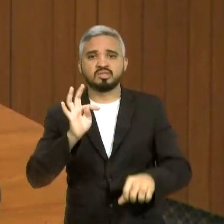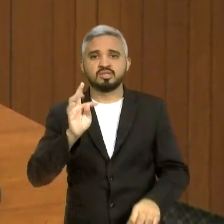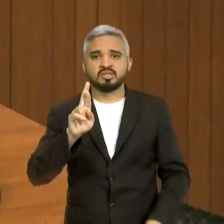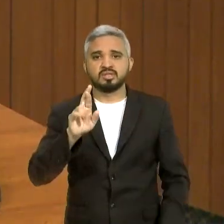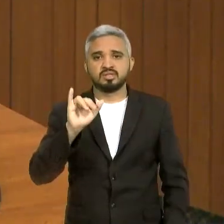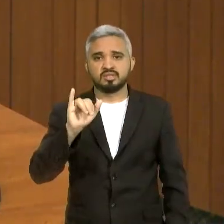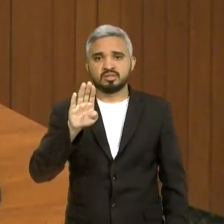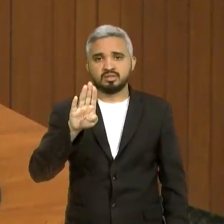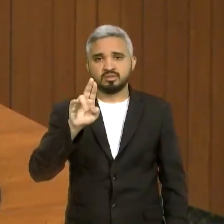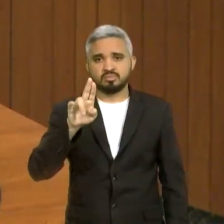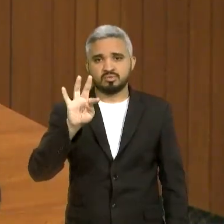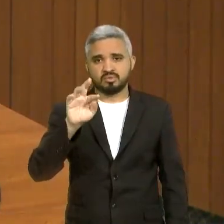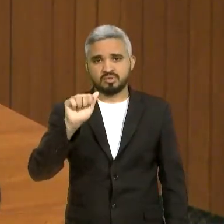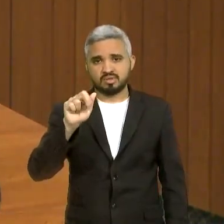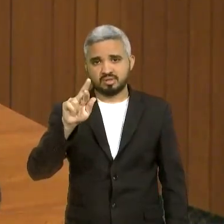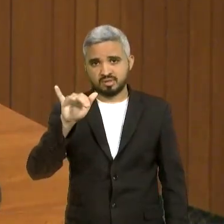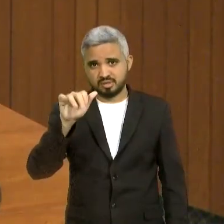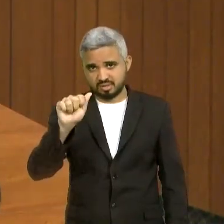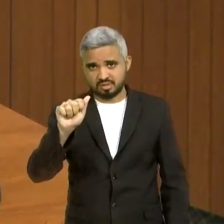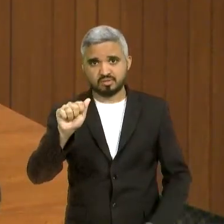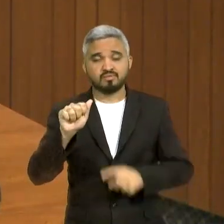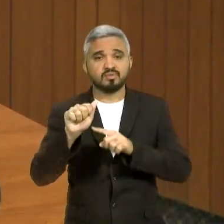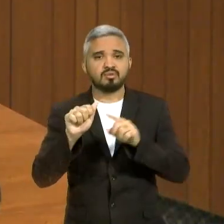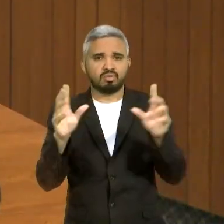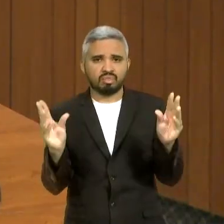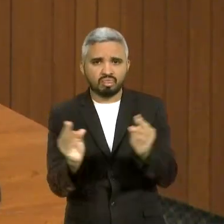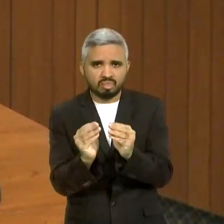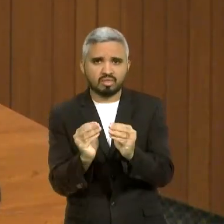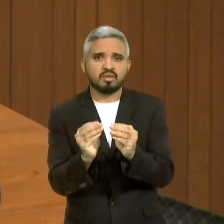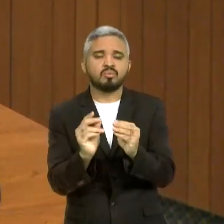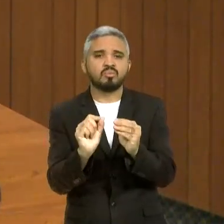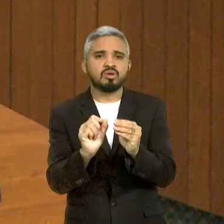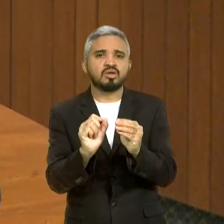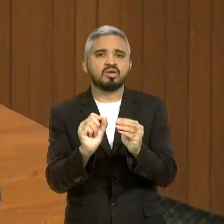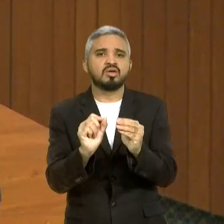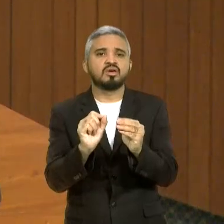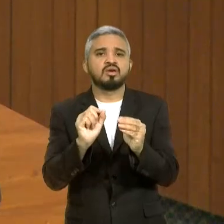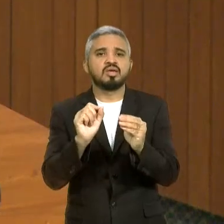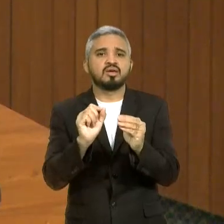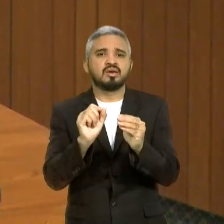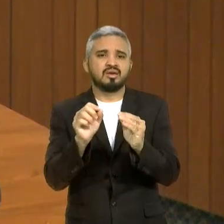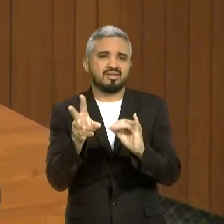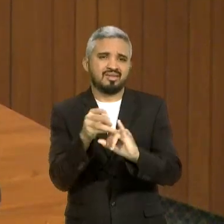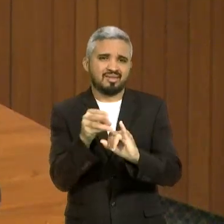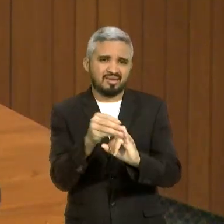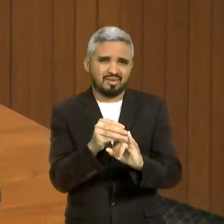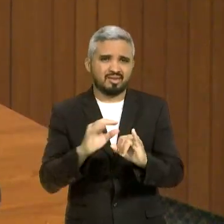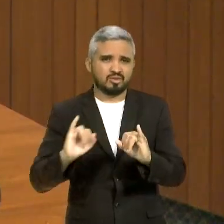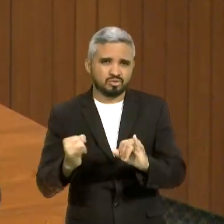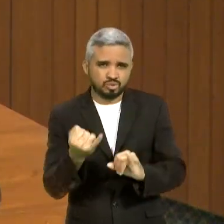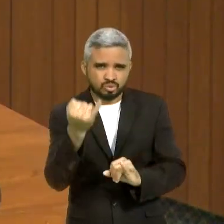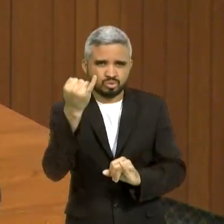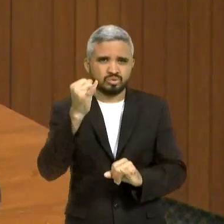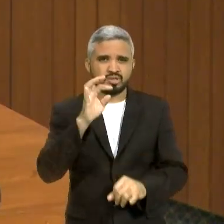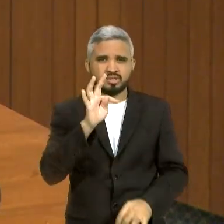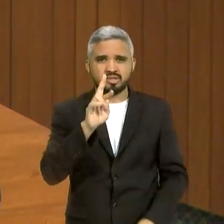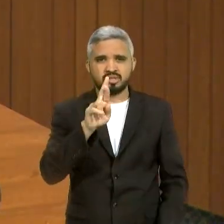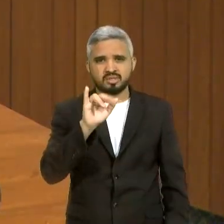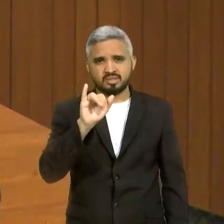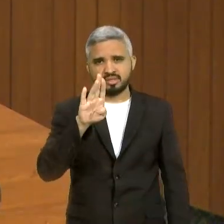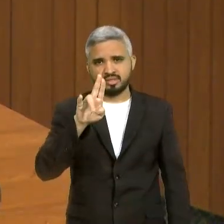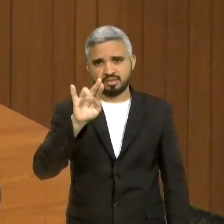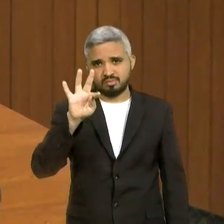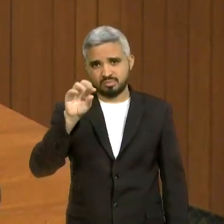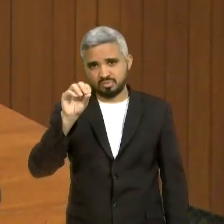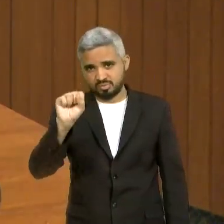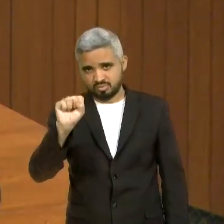na tributação do país, a simplificação dos tributos do nosso Brasil. Isso já dá um caminho para o mercado, para o sistema financeiro,